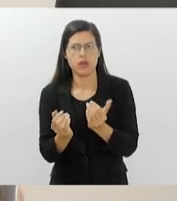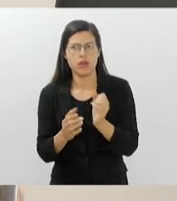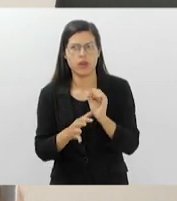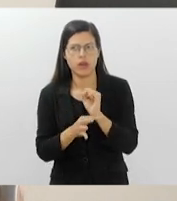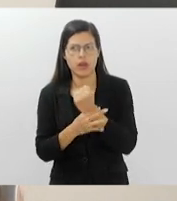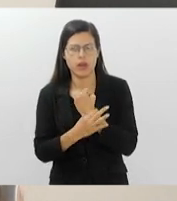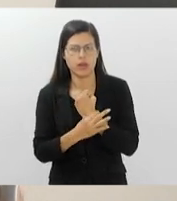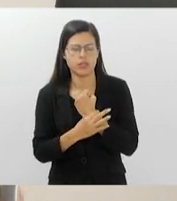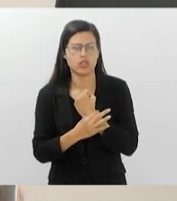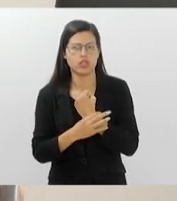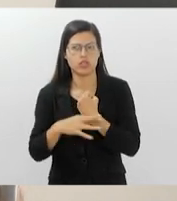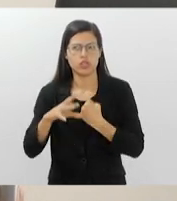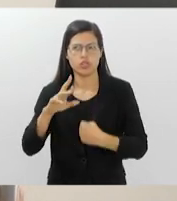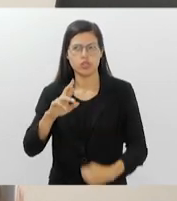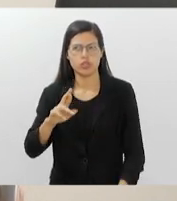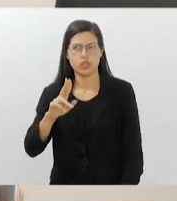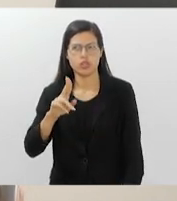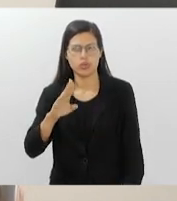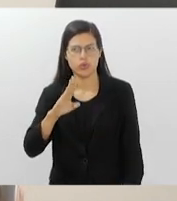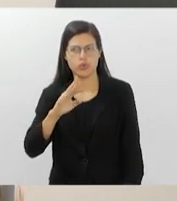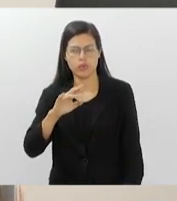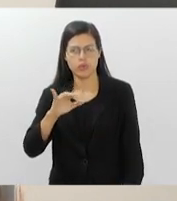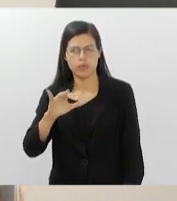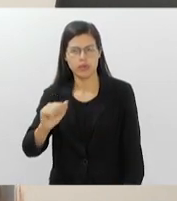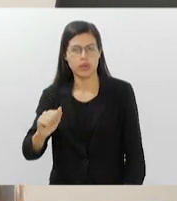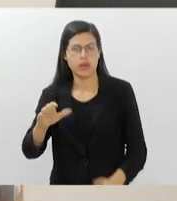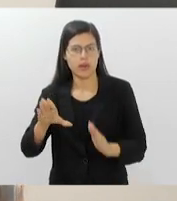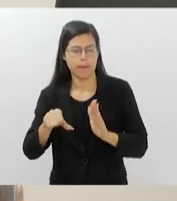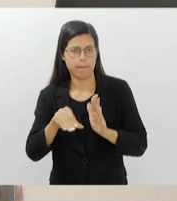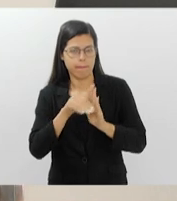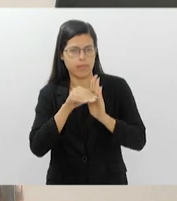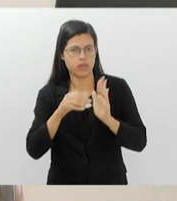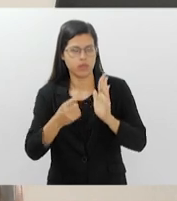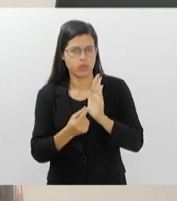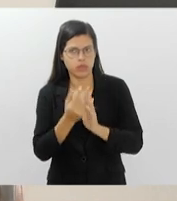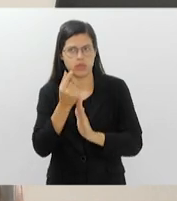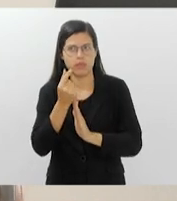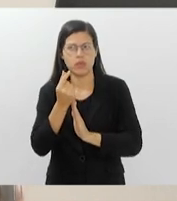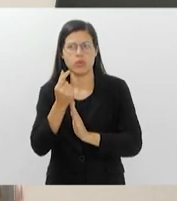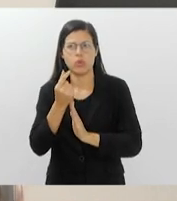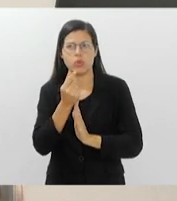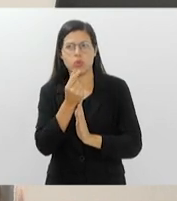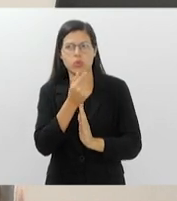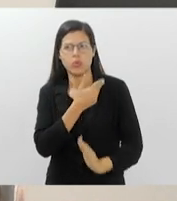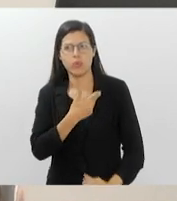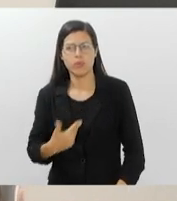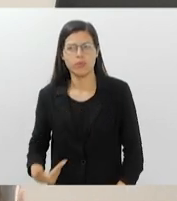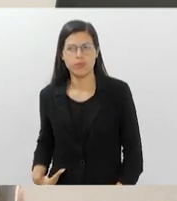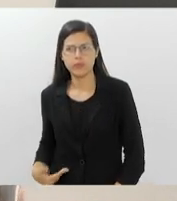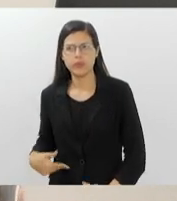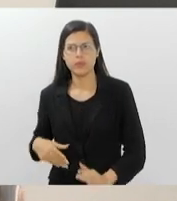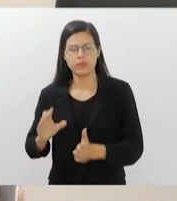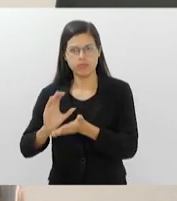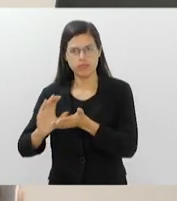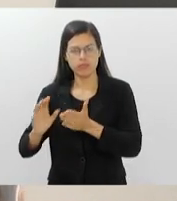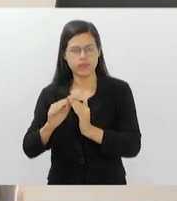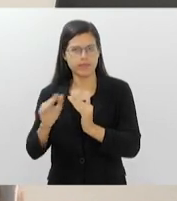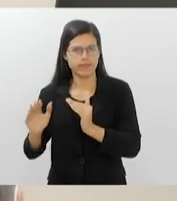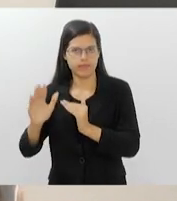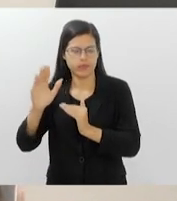específicas e emendas no orçamento público para ações desenvolvidas em favelas periferias do Estado do Rio de Janeiro